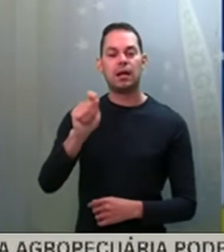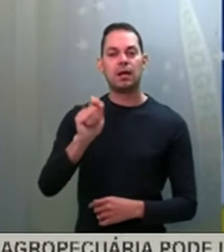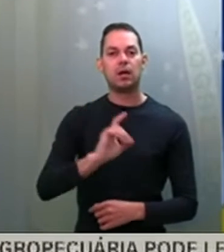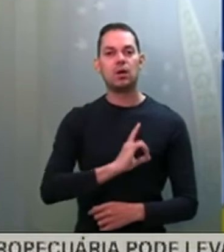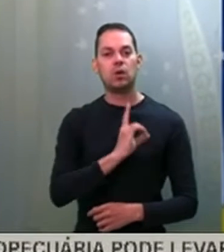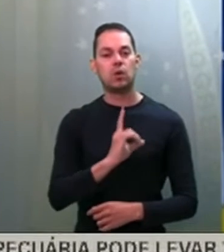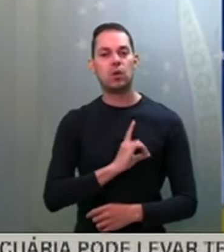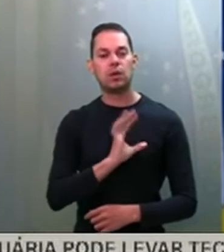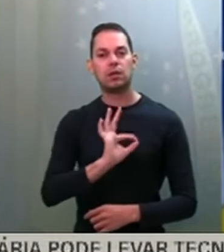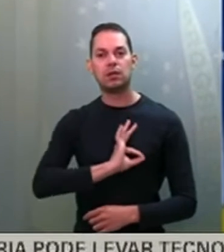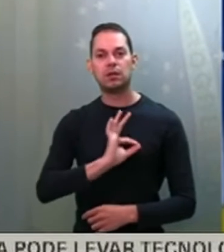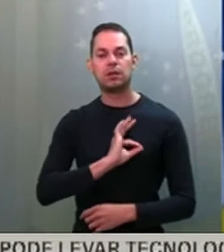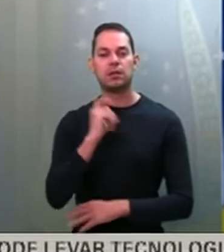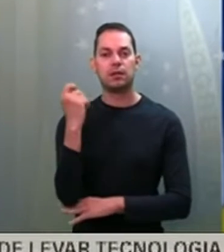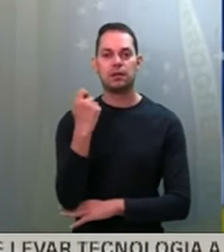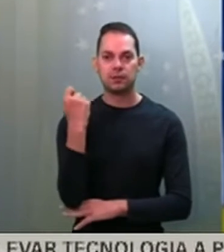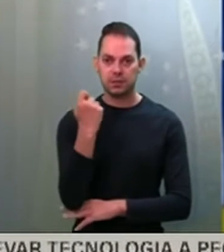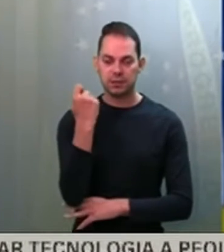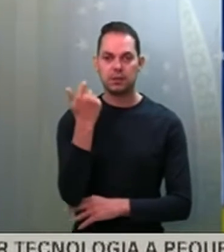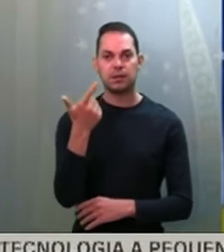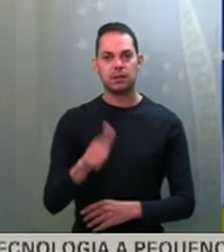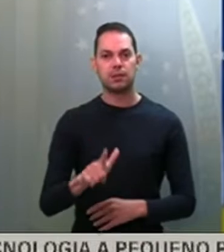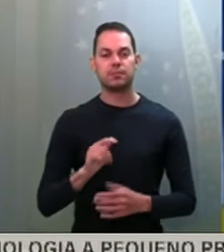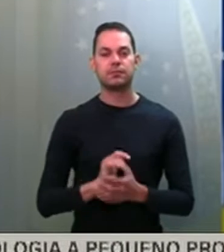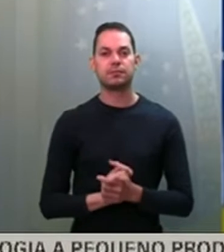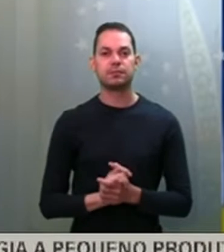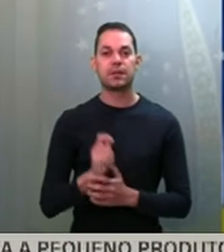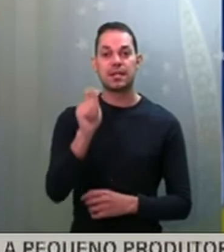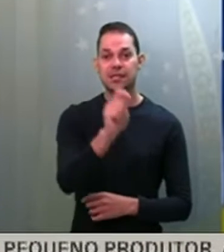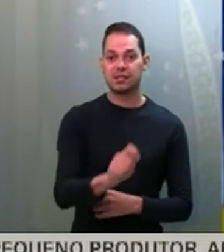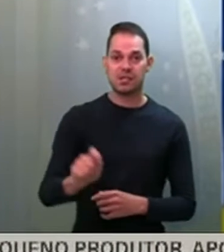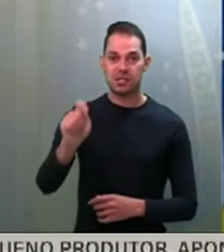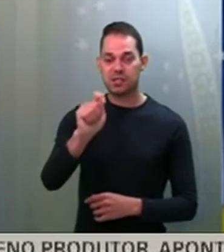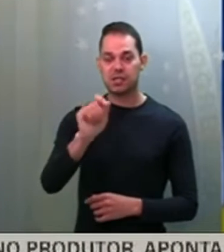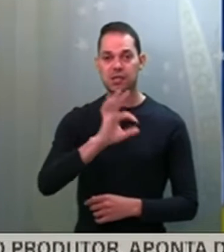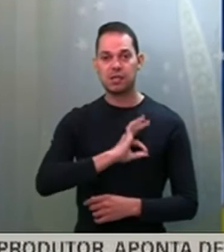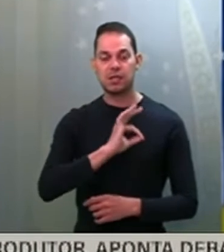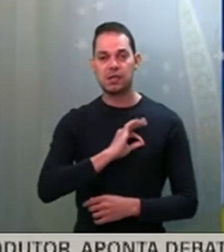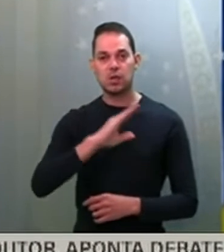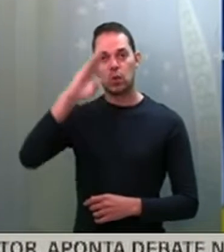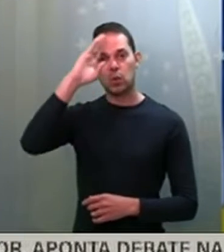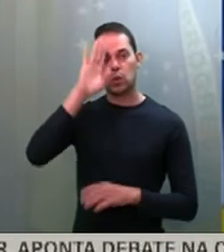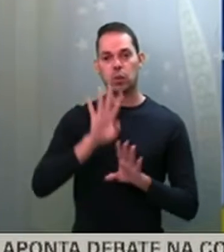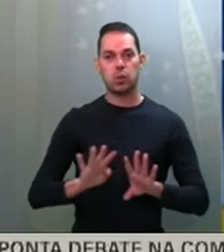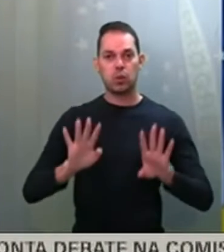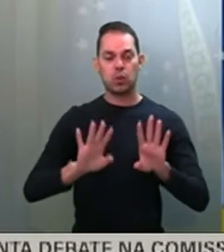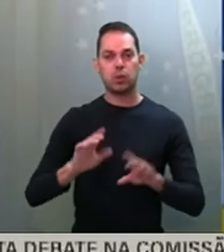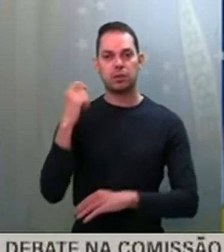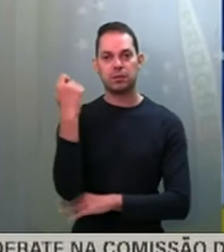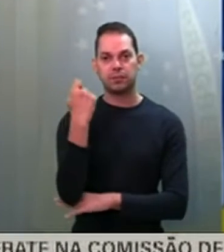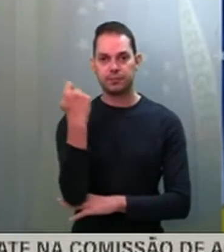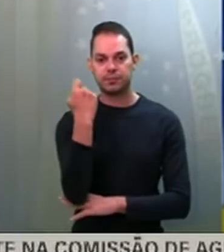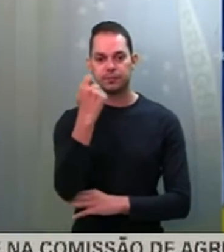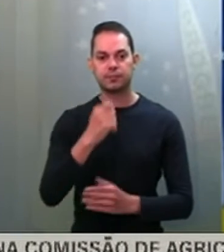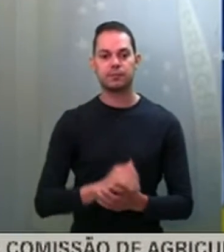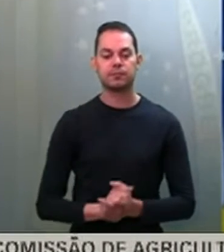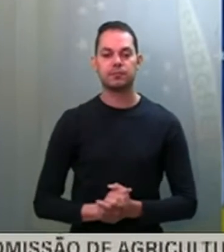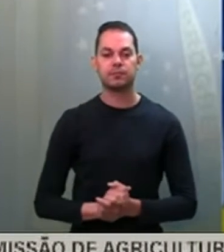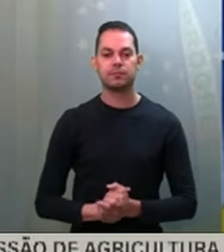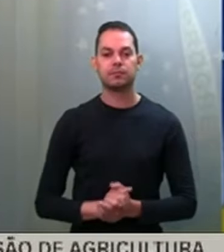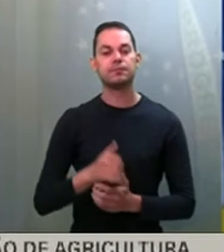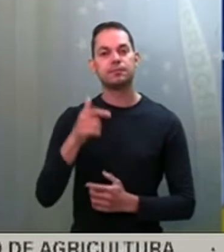delegados de polícia do Rio Grande do Sul acep Associação dos Oficiais da Brigada Militar do Rio Grande do Sul as